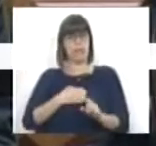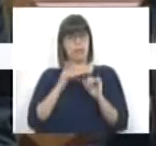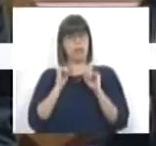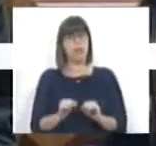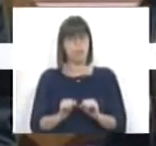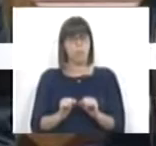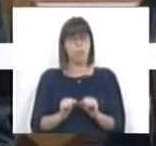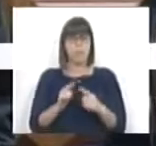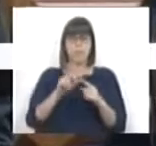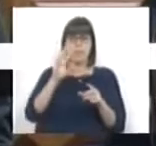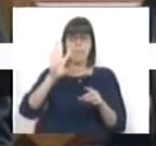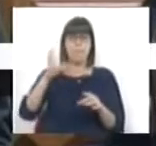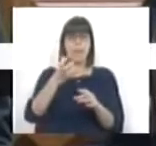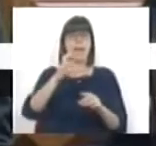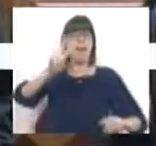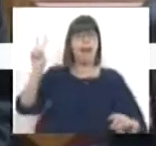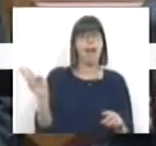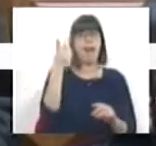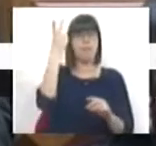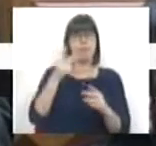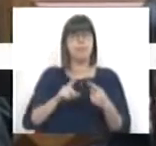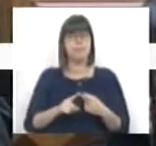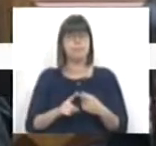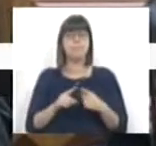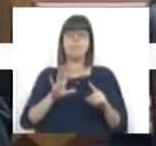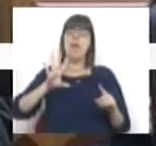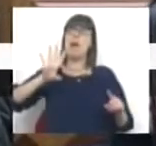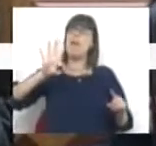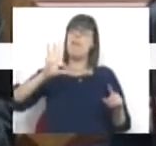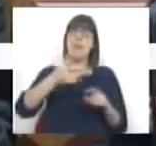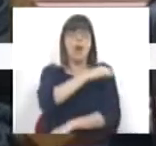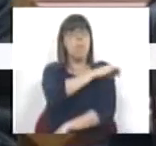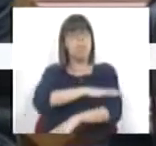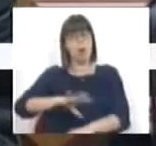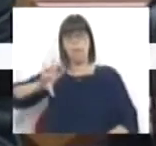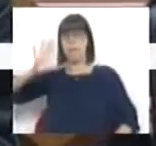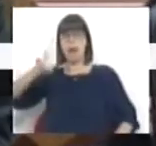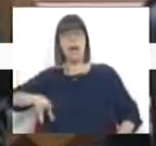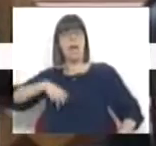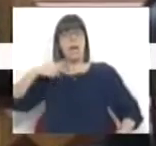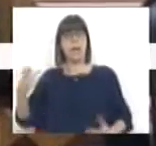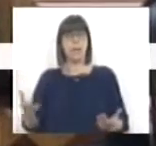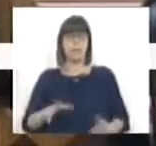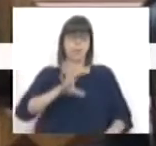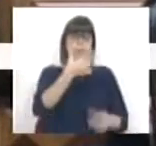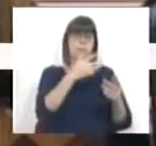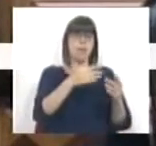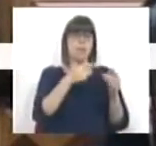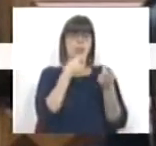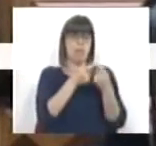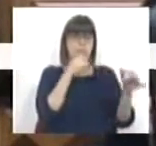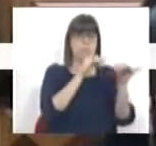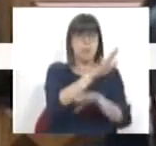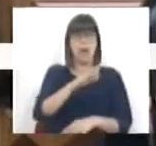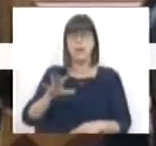entre dois países entre o país pobre o país rico entre o país litoral